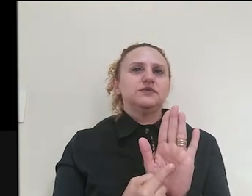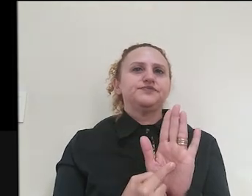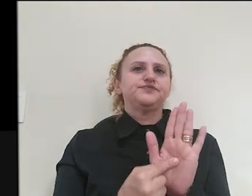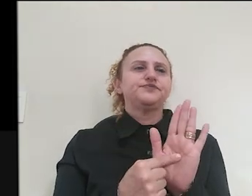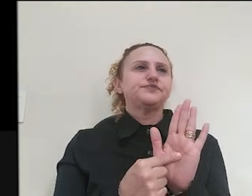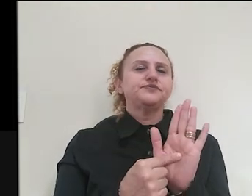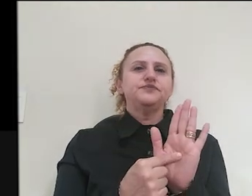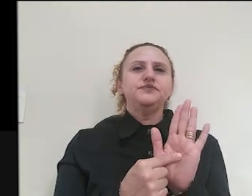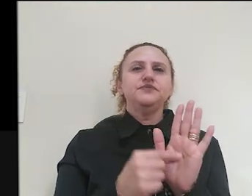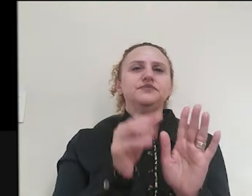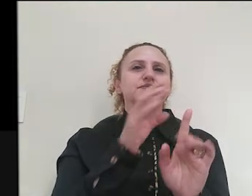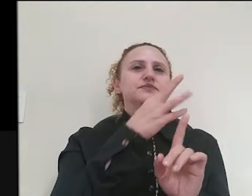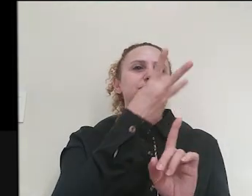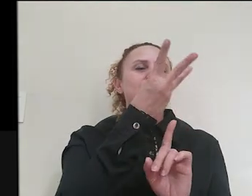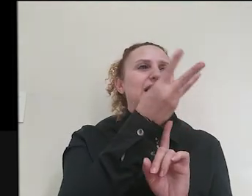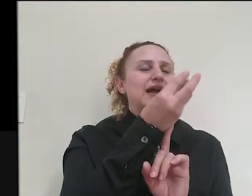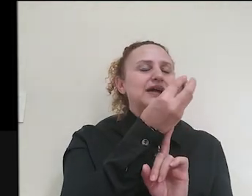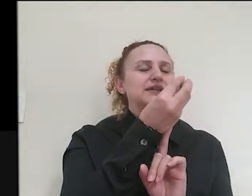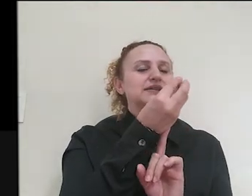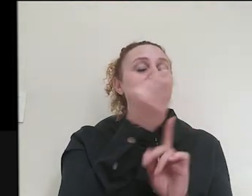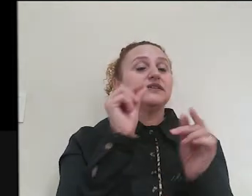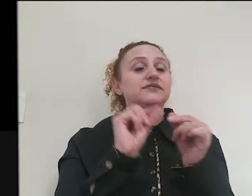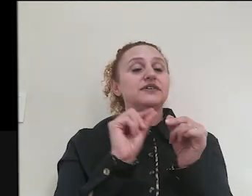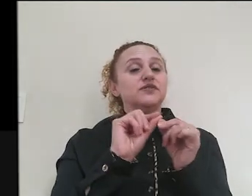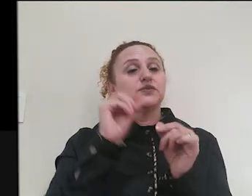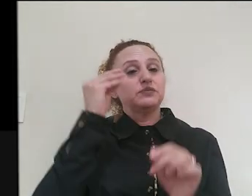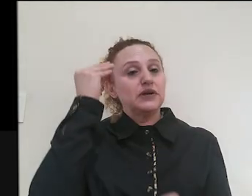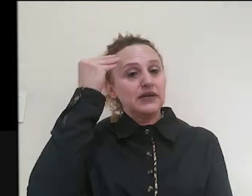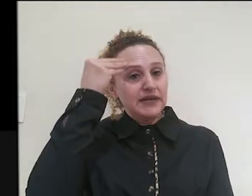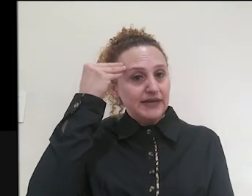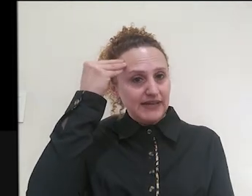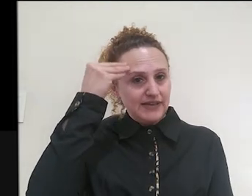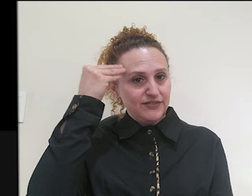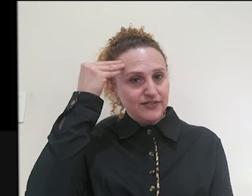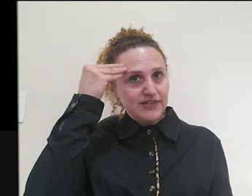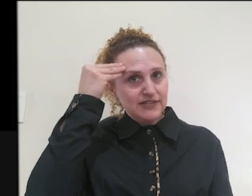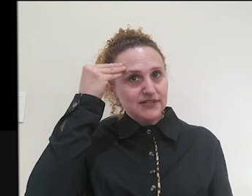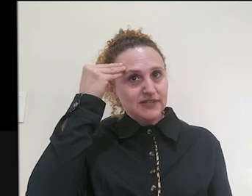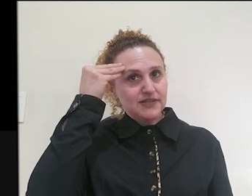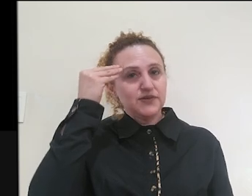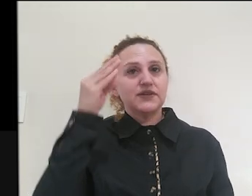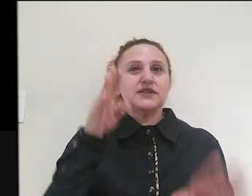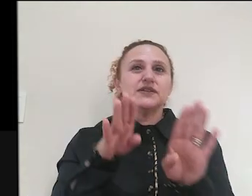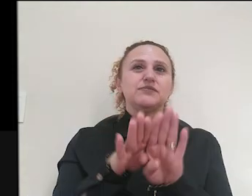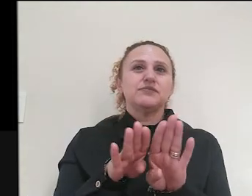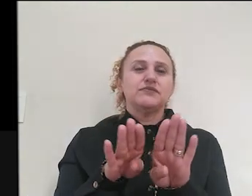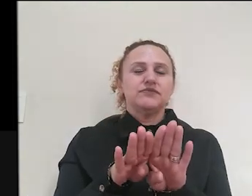fazer uma reflexão sobre isso, sobre como a arte se torna um produto.